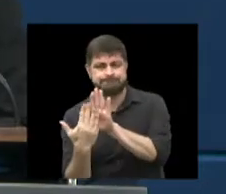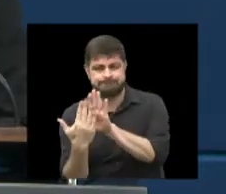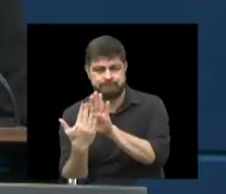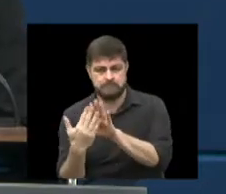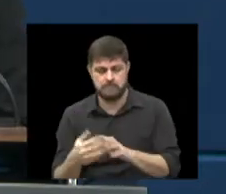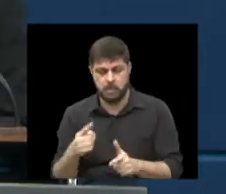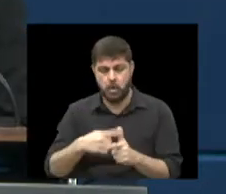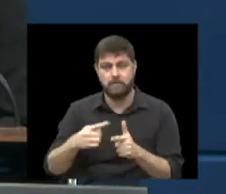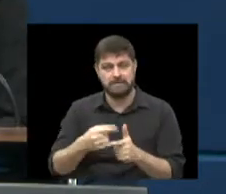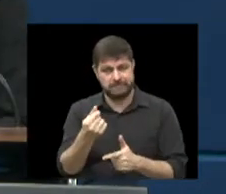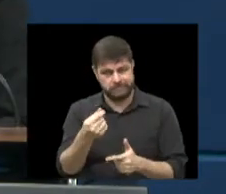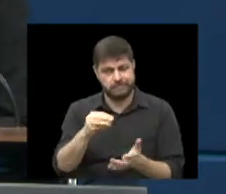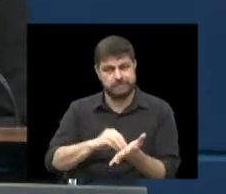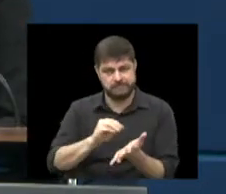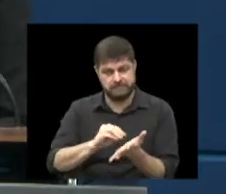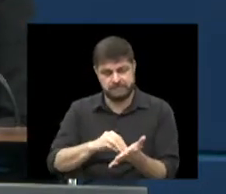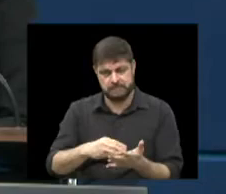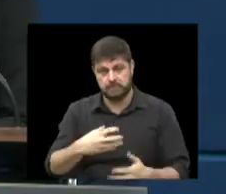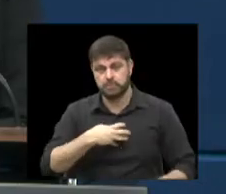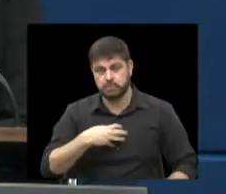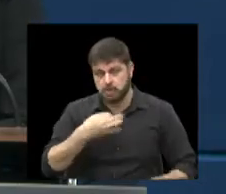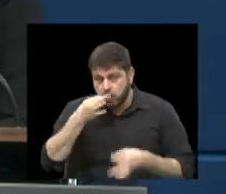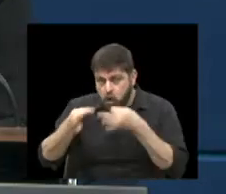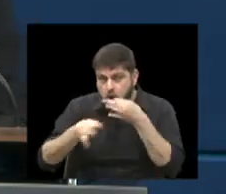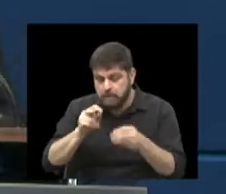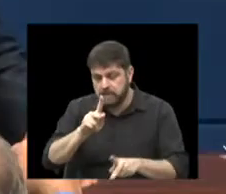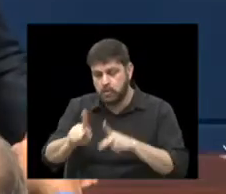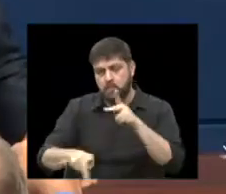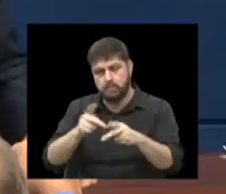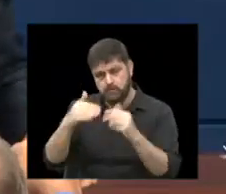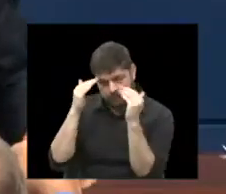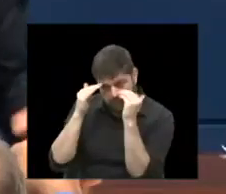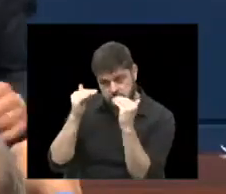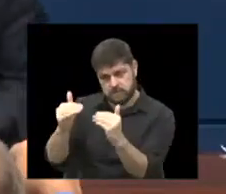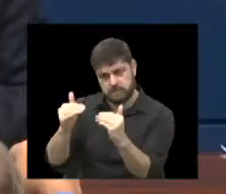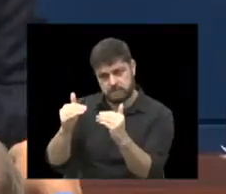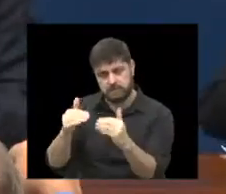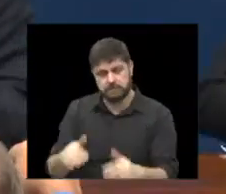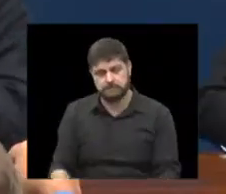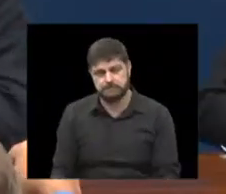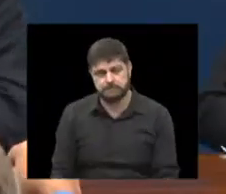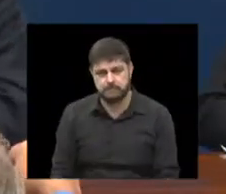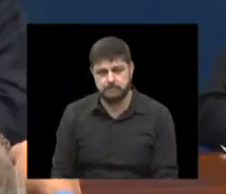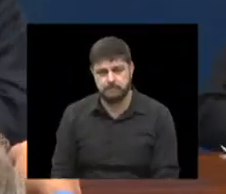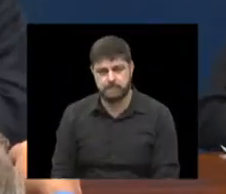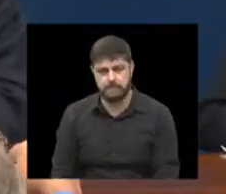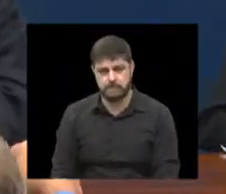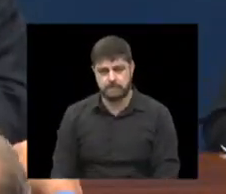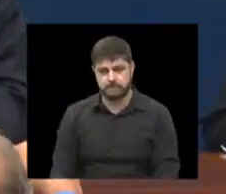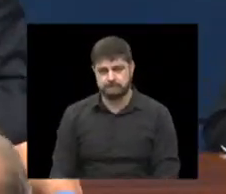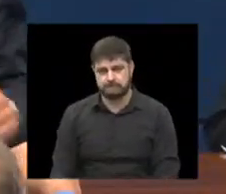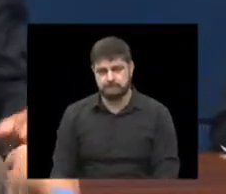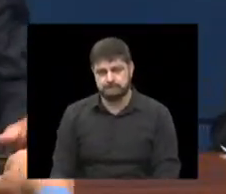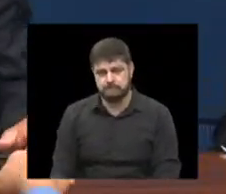de crise econômica da forma mais democrática possível. Muito obrigada. Pois não. Obrigado, vereadora Mariana